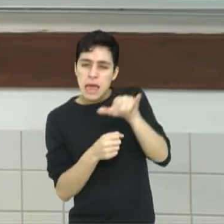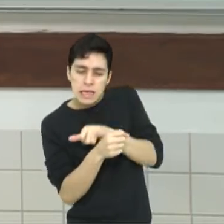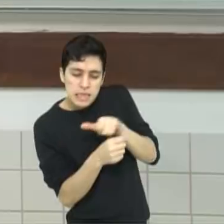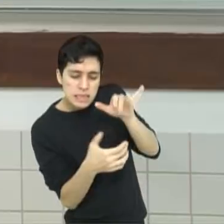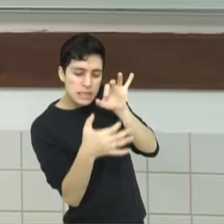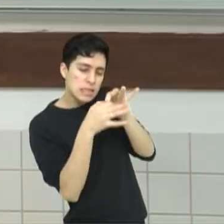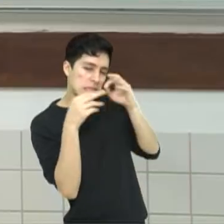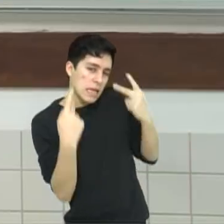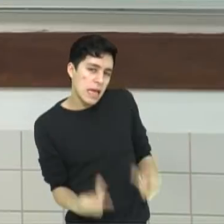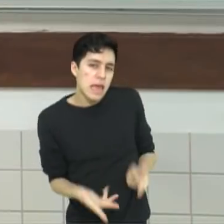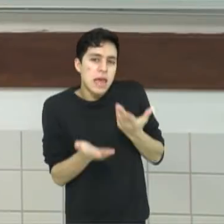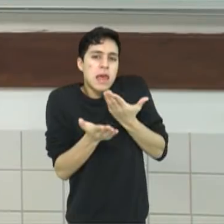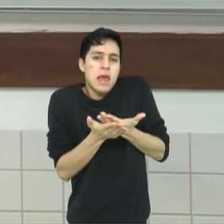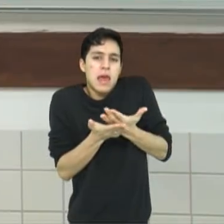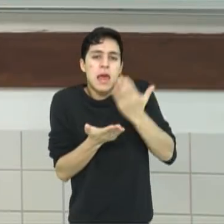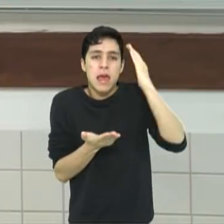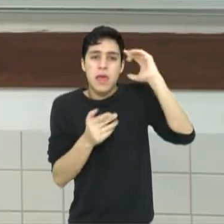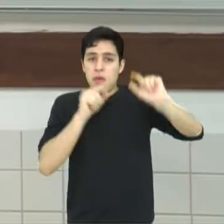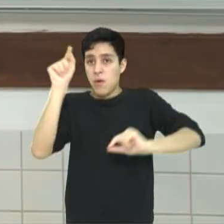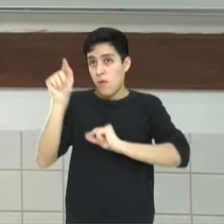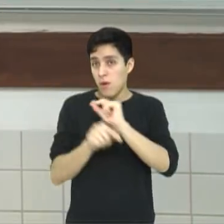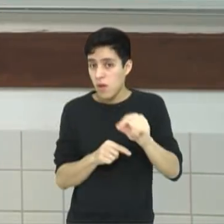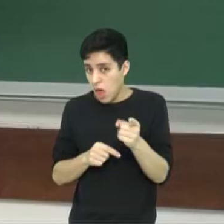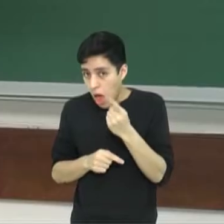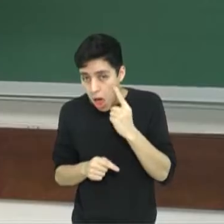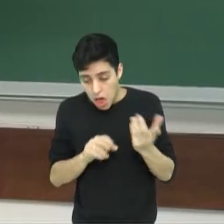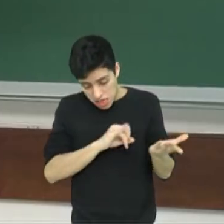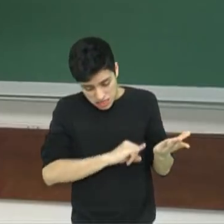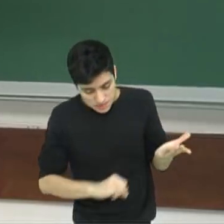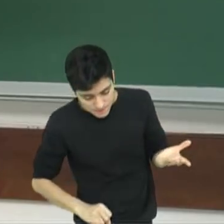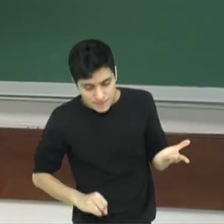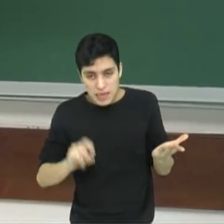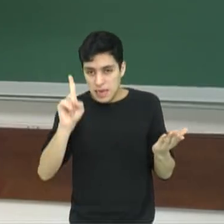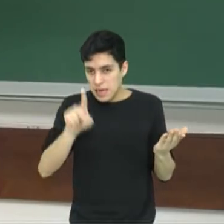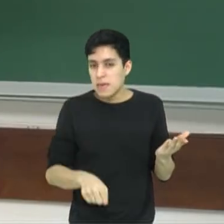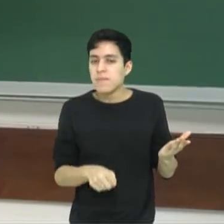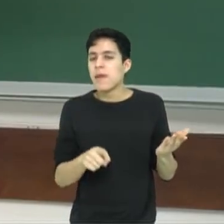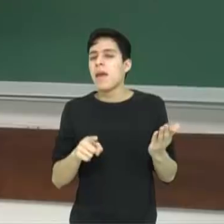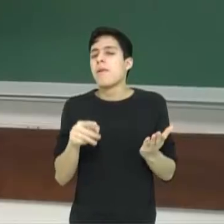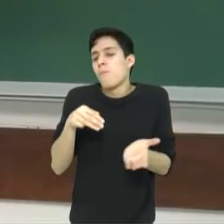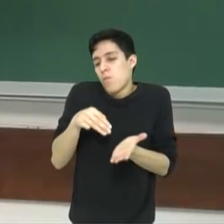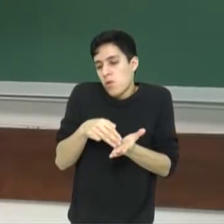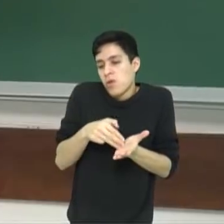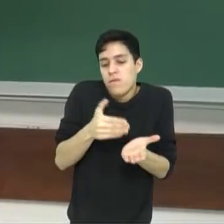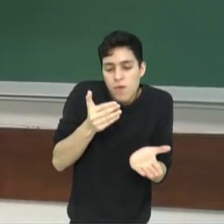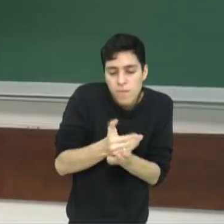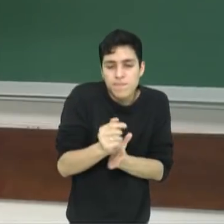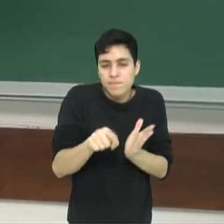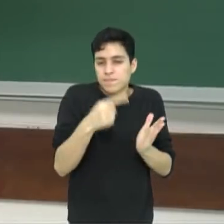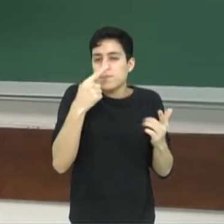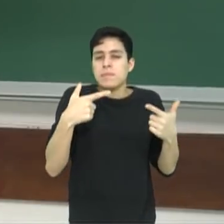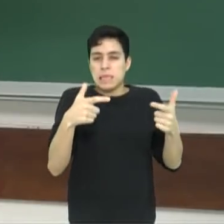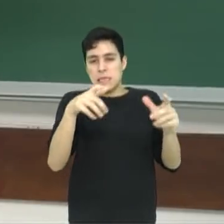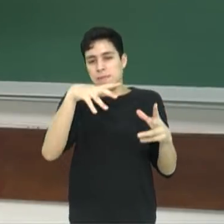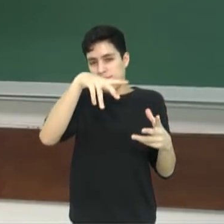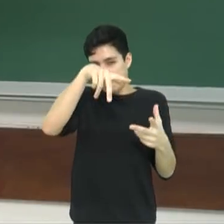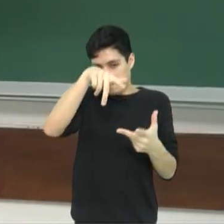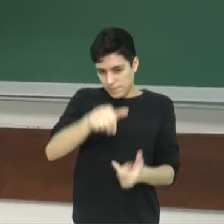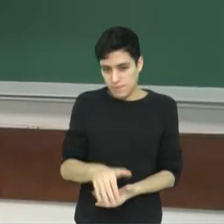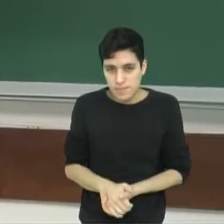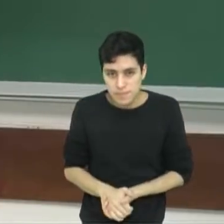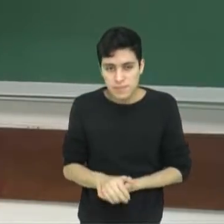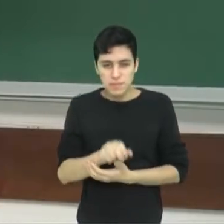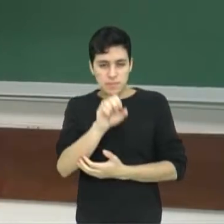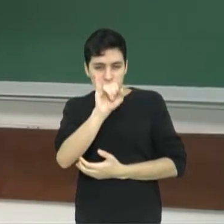aulas, entendermos que o imperialismo é um dos motivos que vai desencadear a Primeira Guerra Mundial. Se vocês entenderem